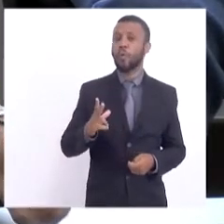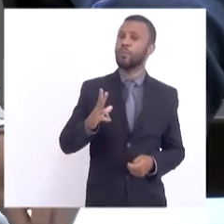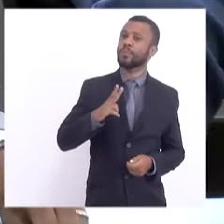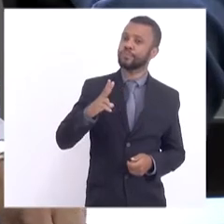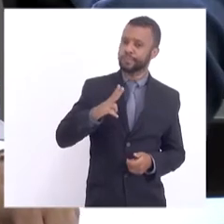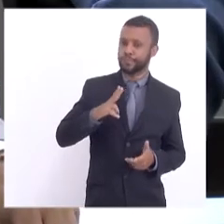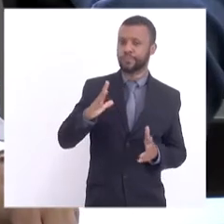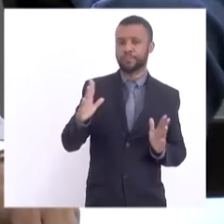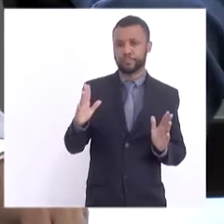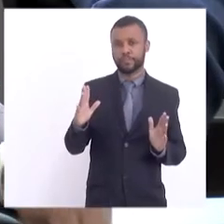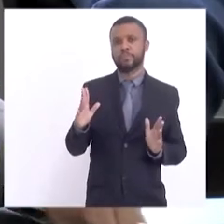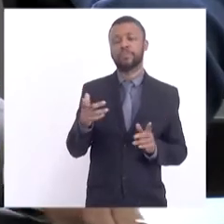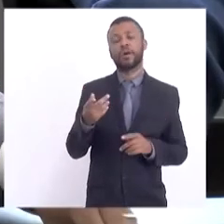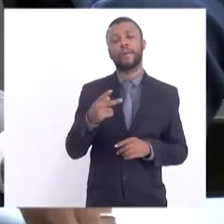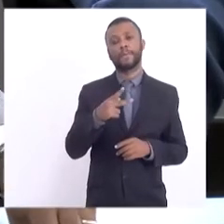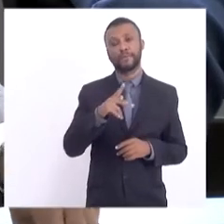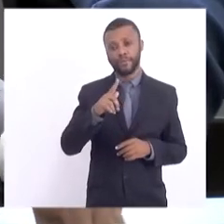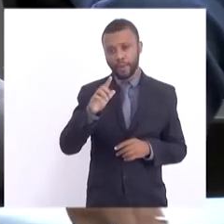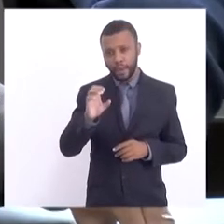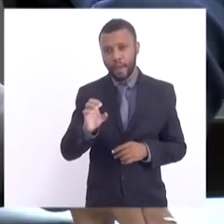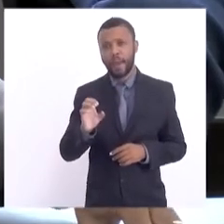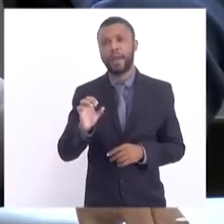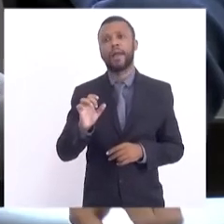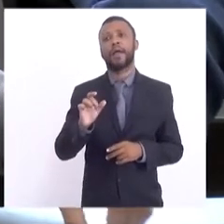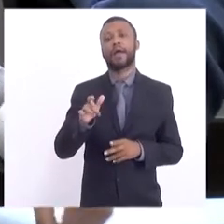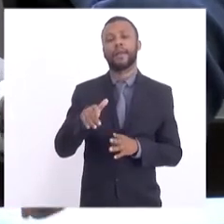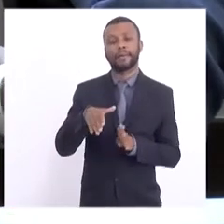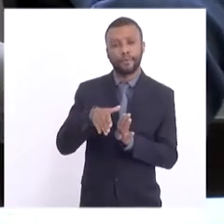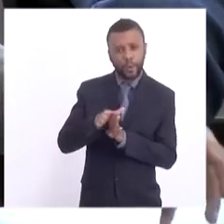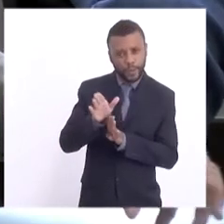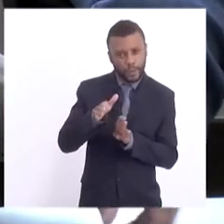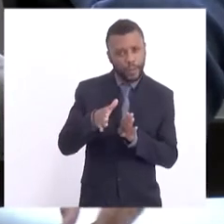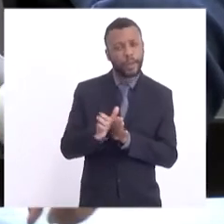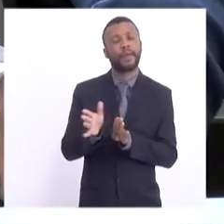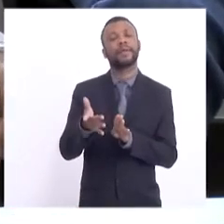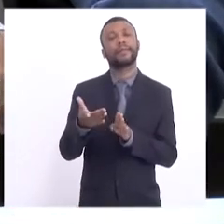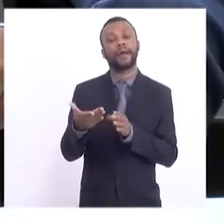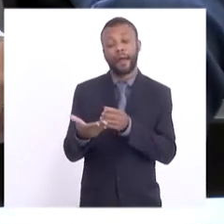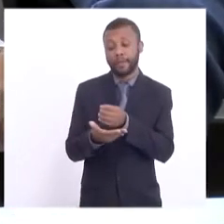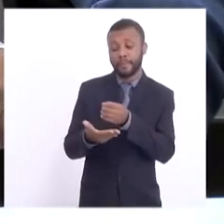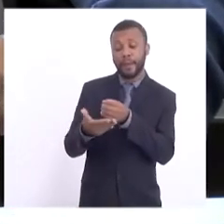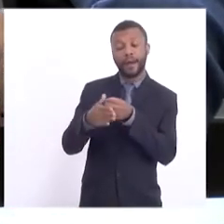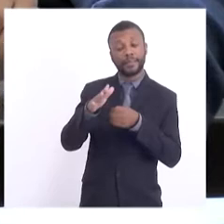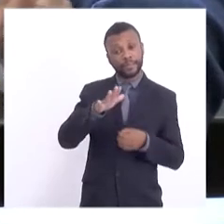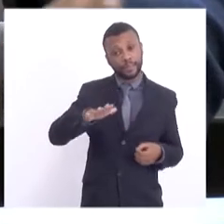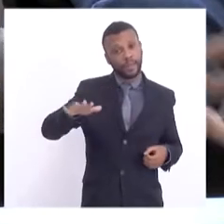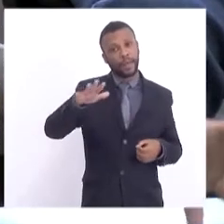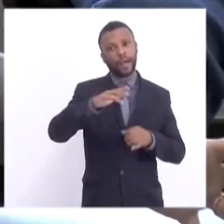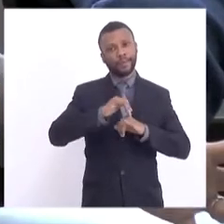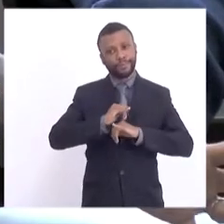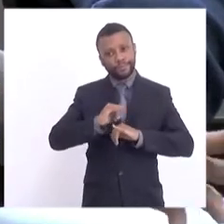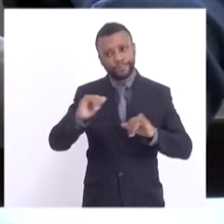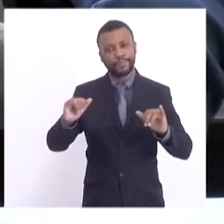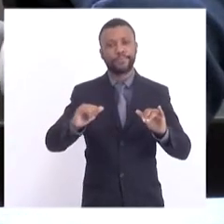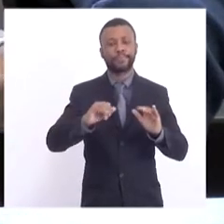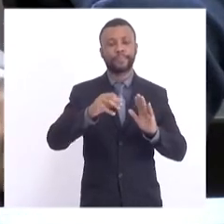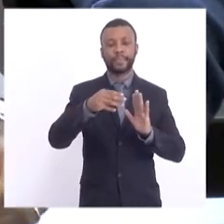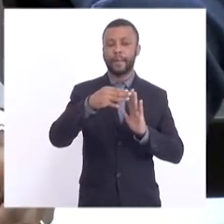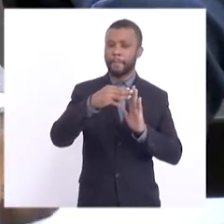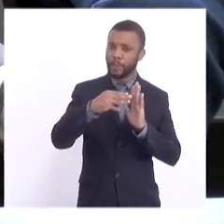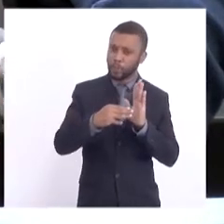a procuradoria ela além de dar diretrizes Gerais nos enunciados nas minutas-padrão